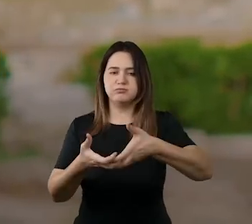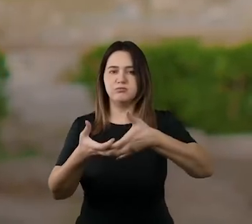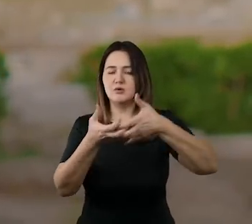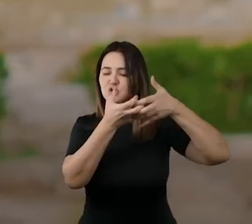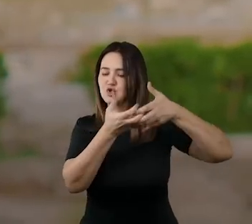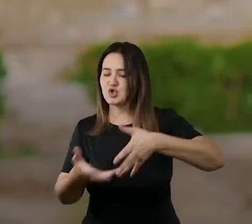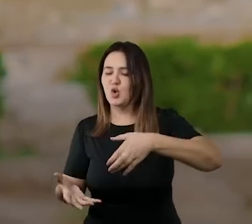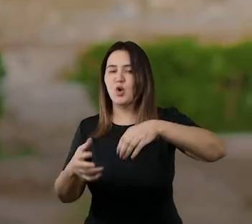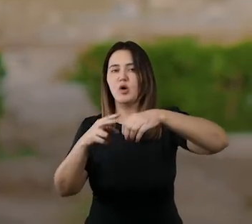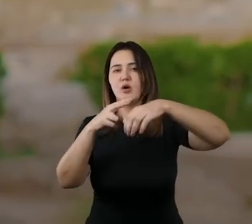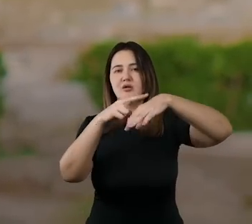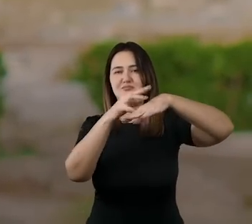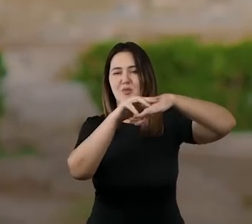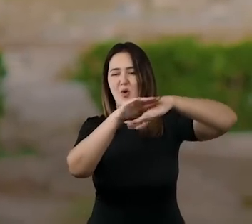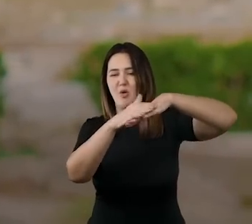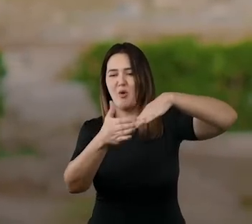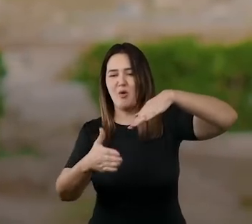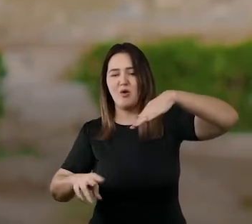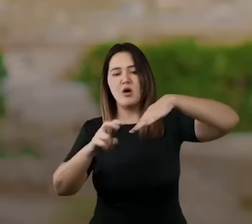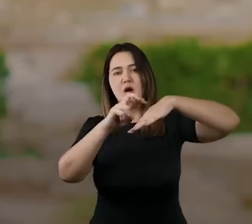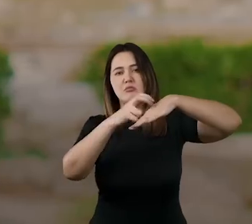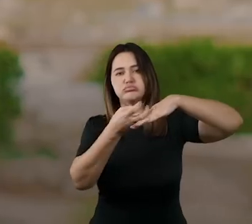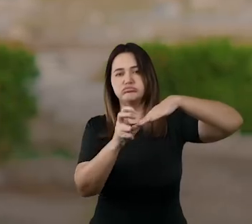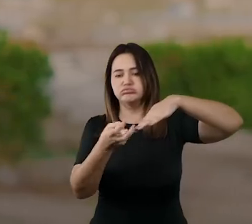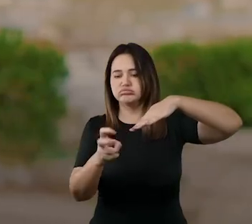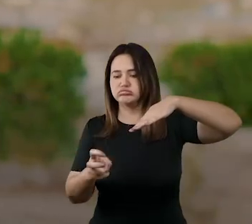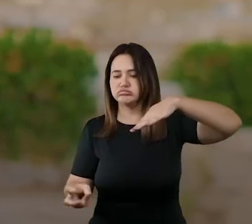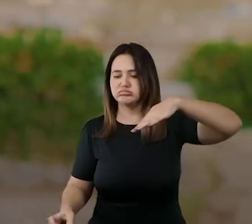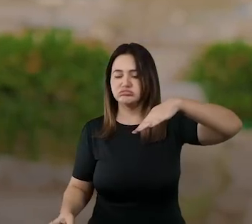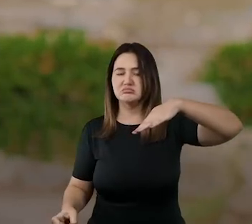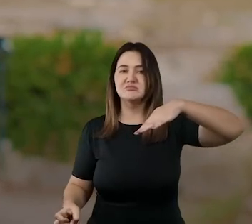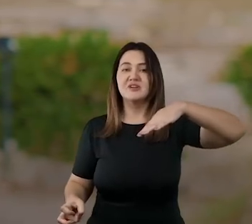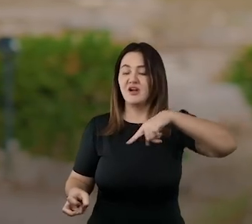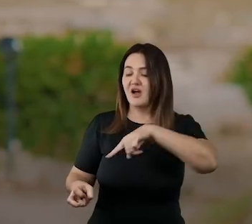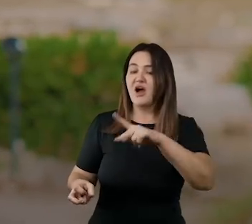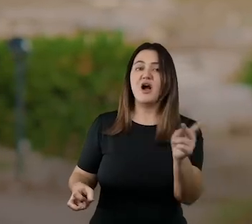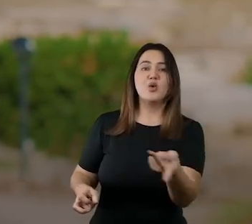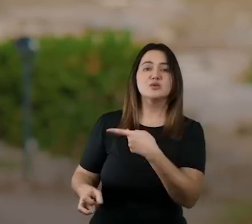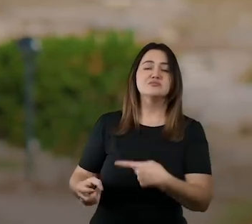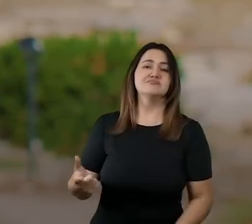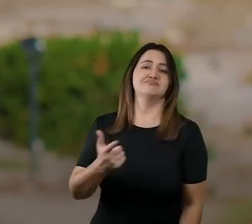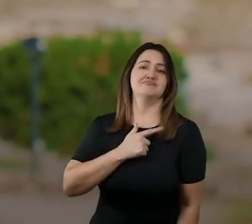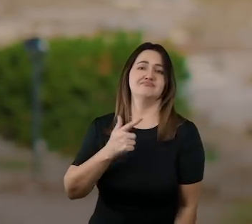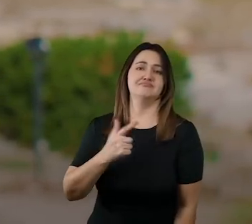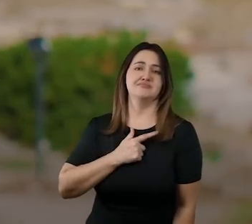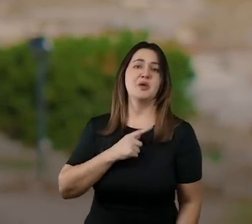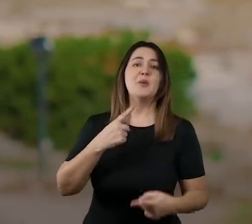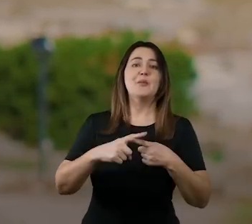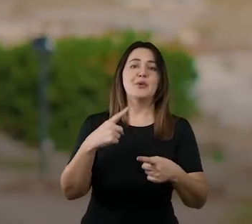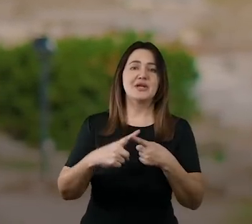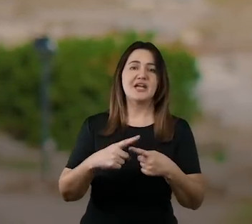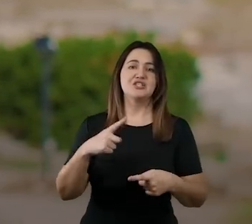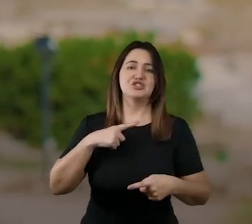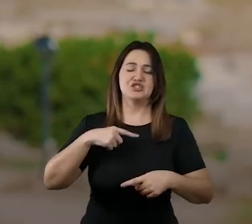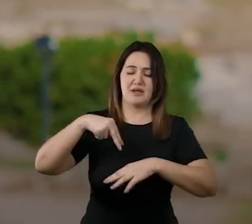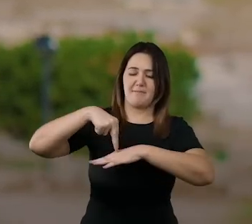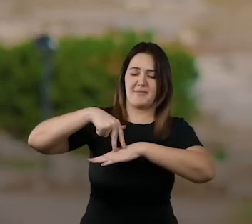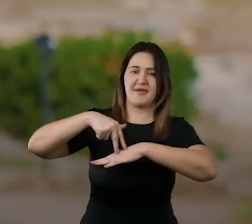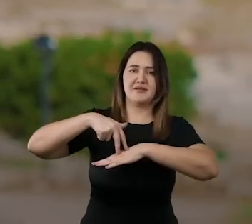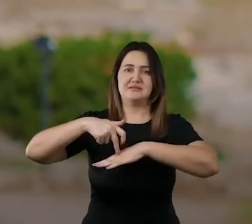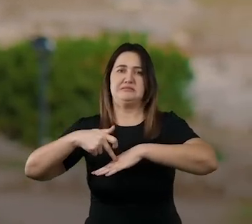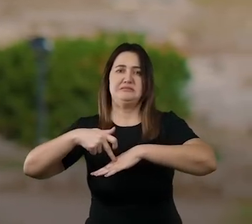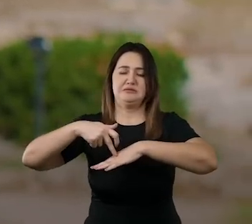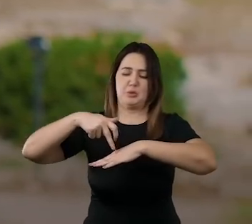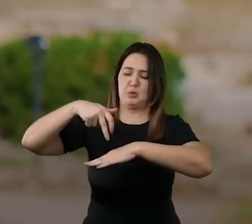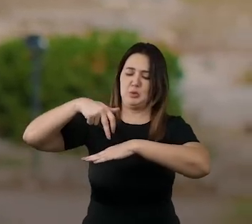num único elemento. Hefesto era um deus que era desprovido de beleza física. ele tinha uma perna mais curta que a